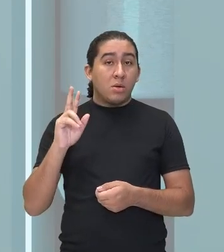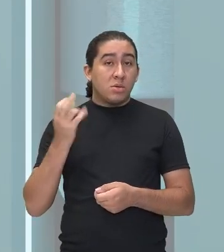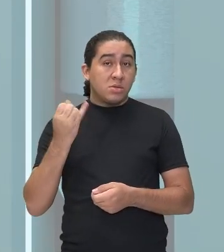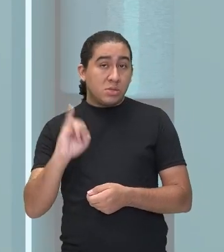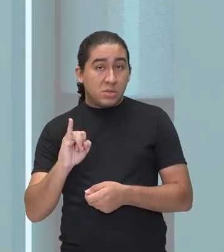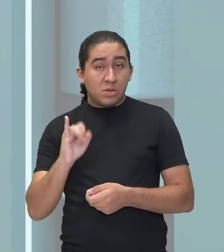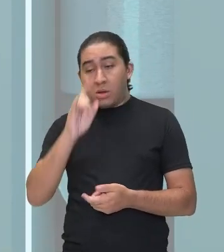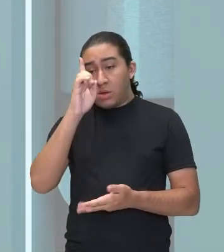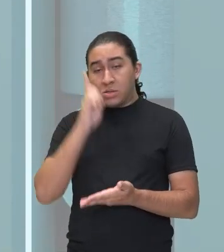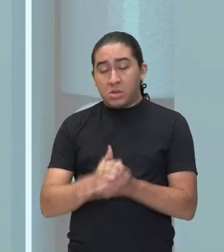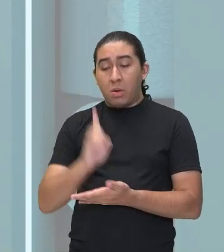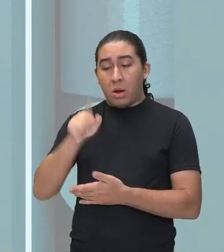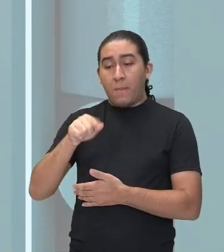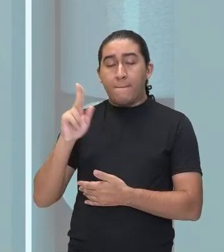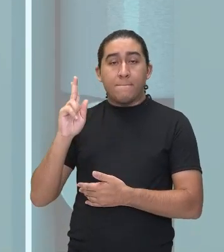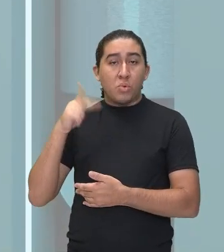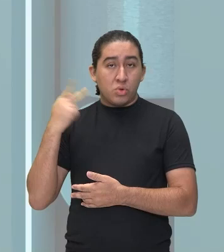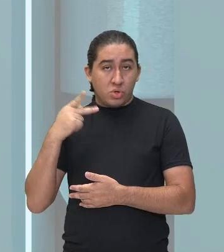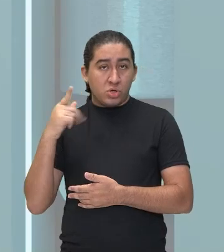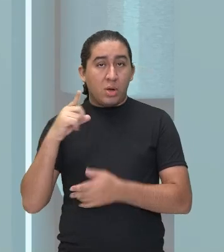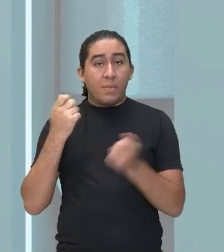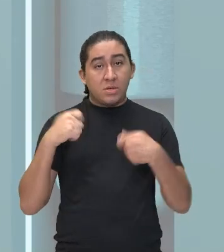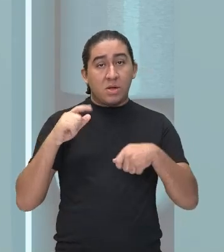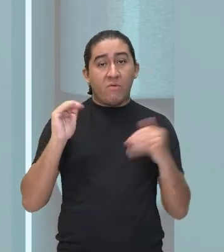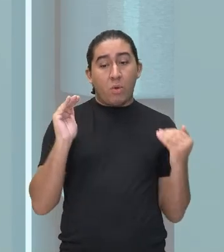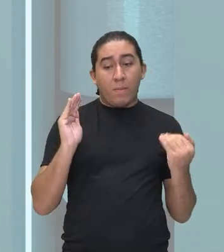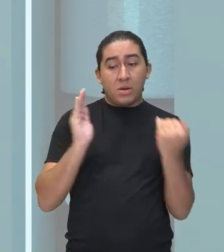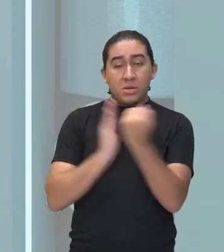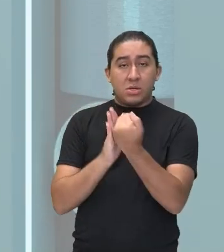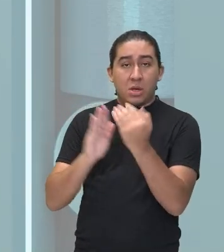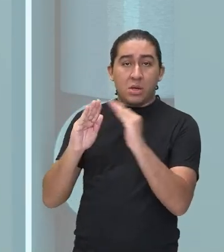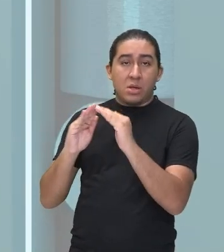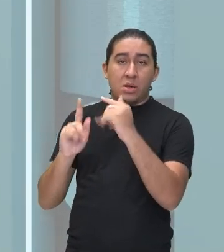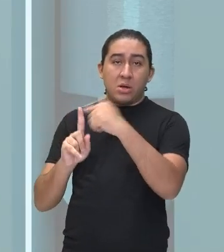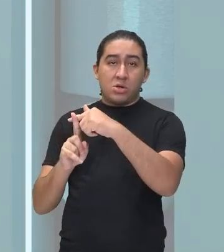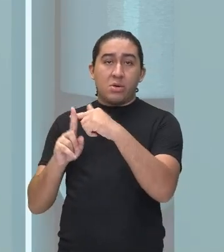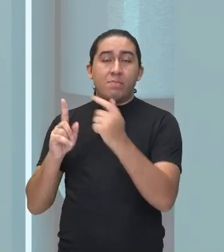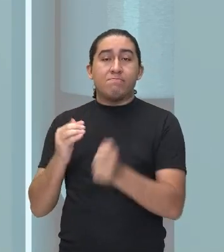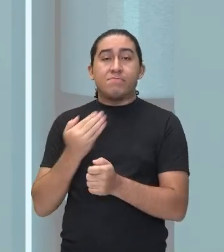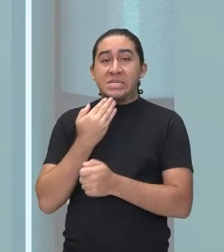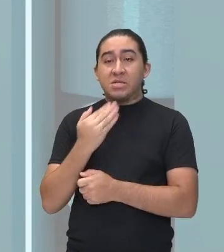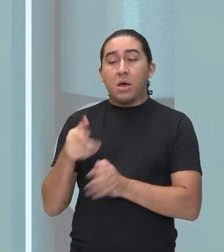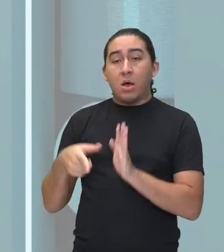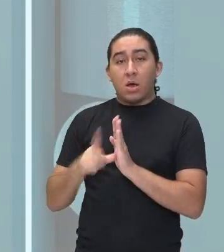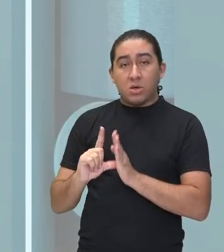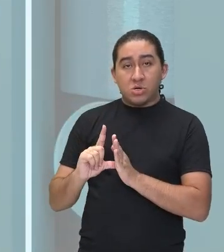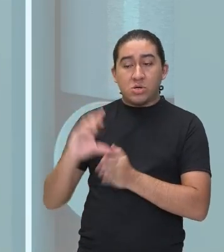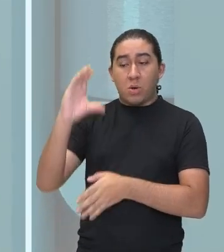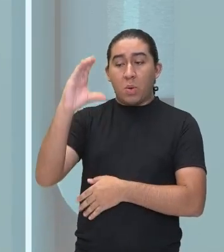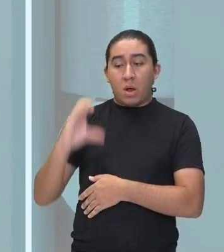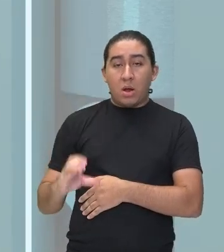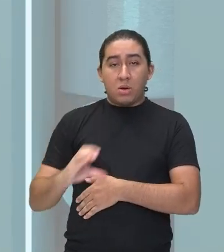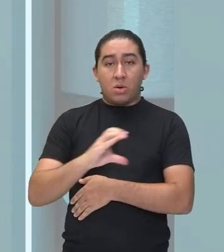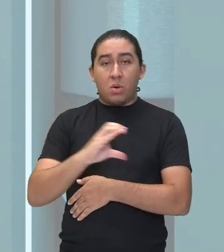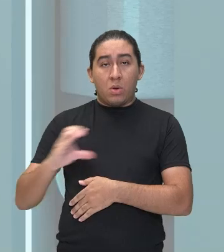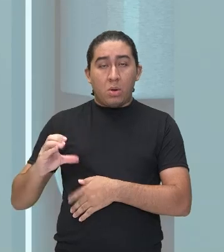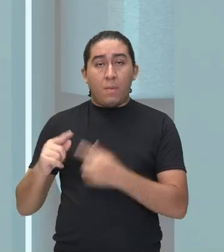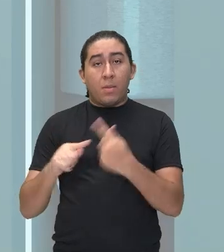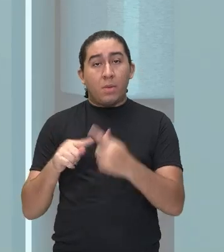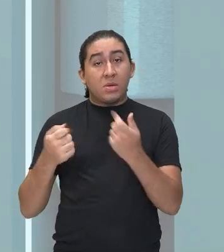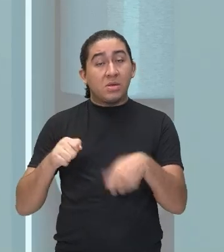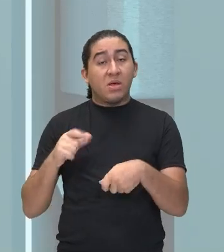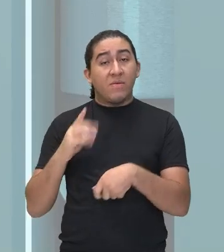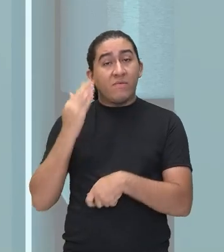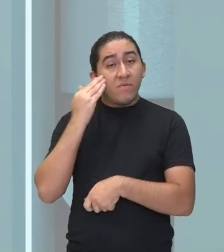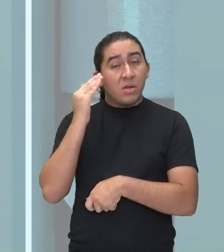com base na Igreja Católica, naquilo que o Papa acreditava, naquilo que o